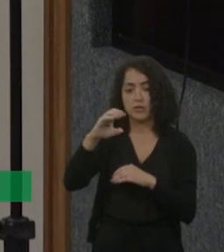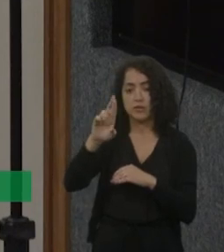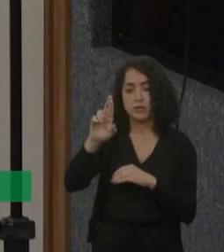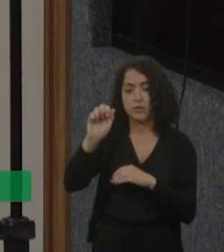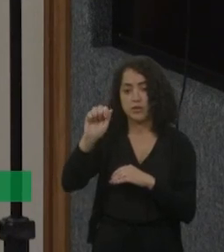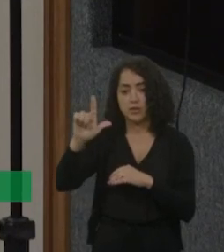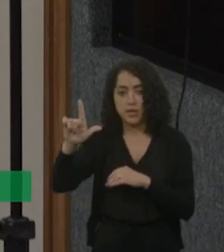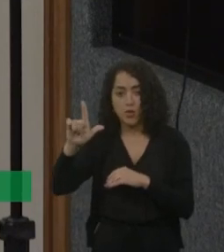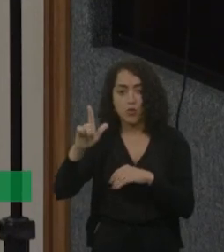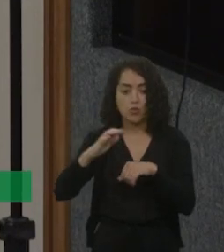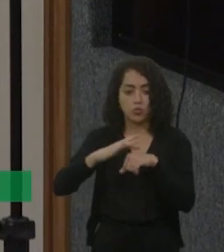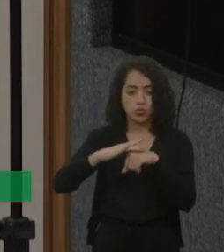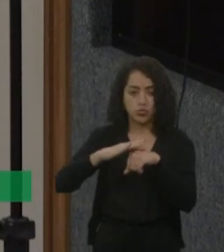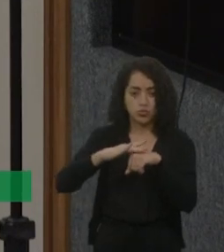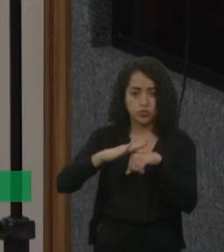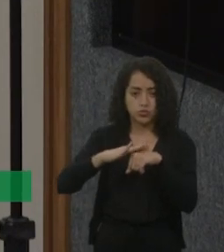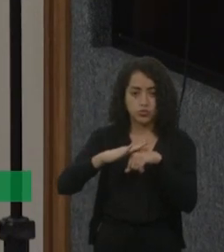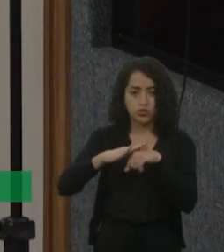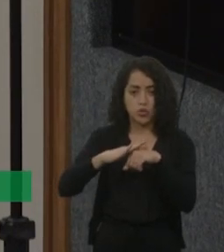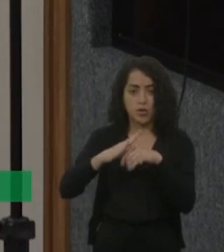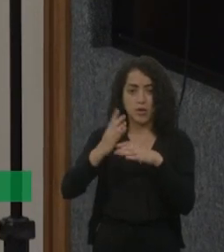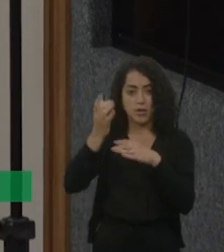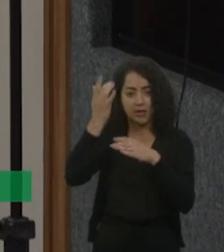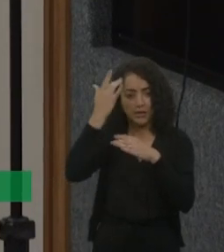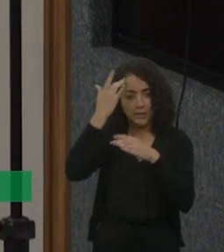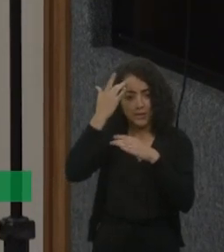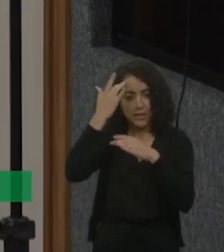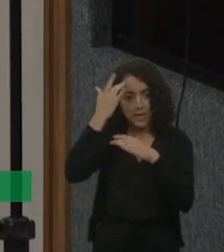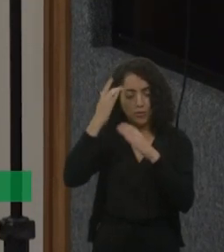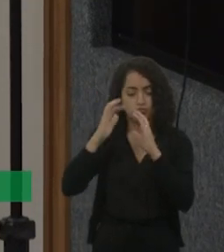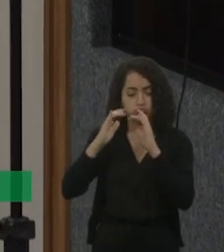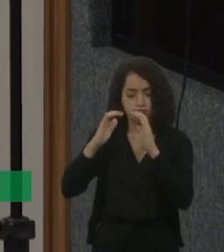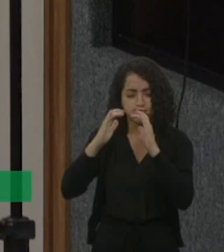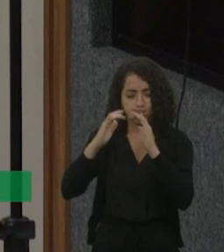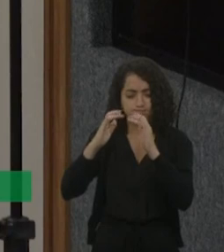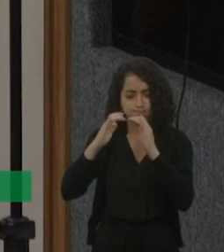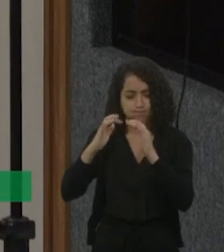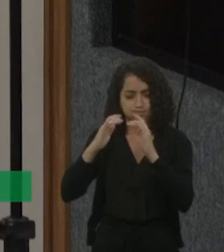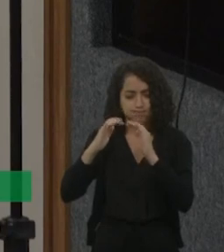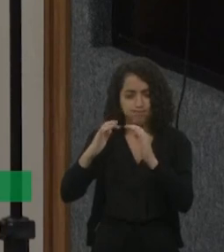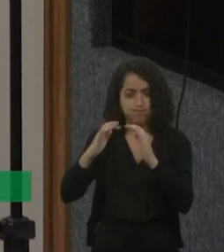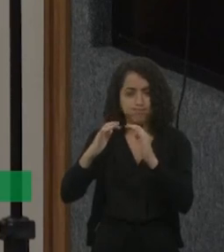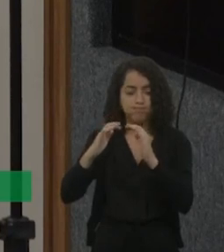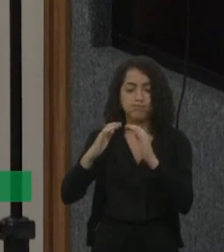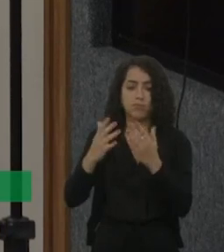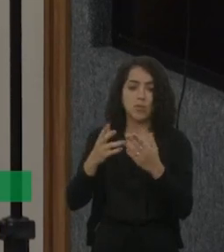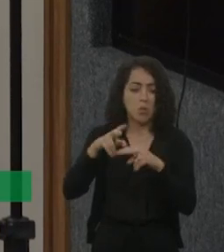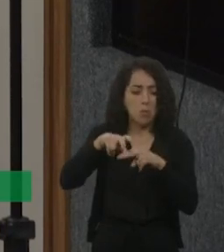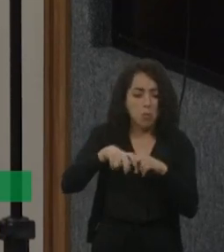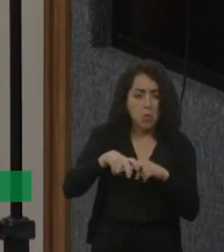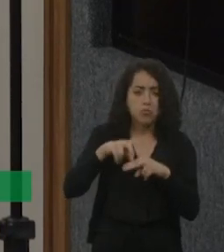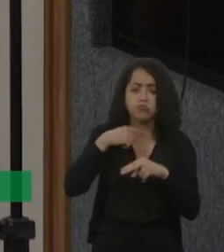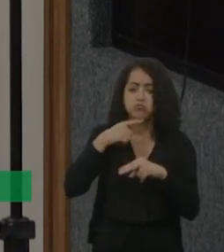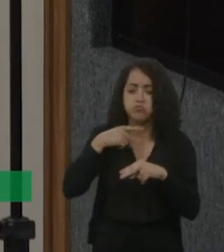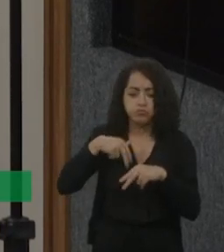que se deposita no cérebro. Tá? Então, a doença neurológica é muito importante. A criança já não senta, ela não consegue